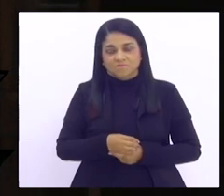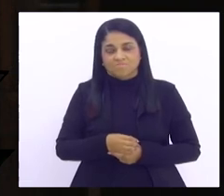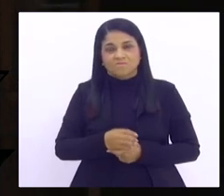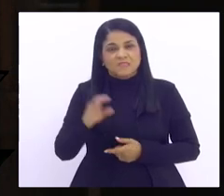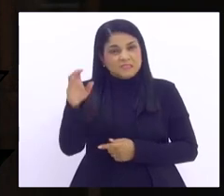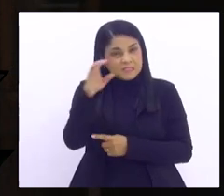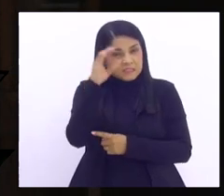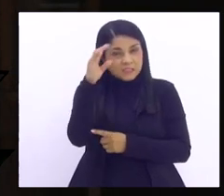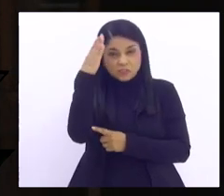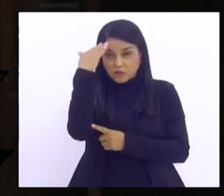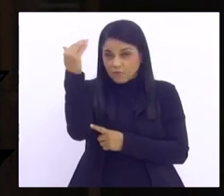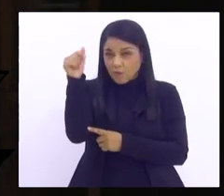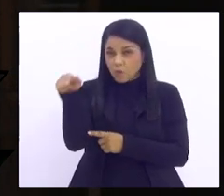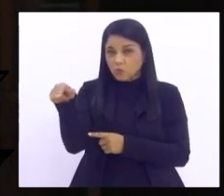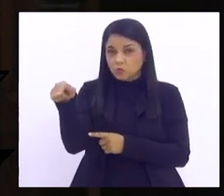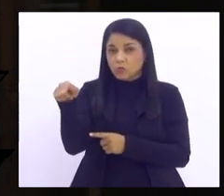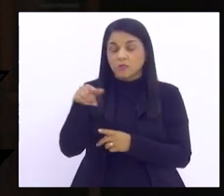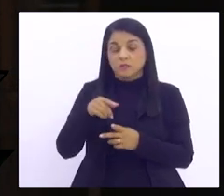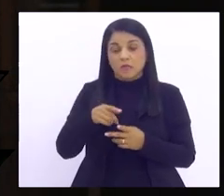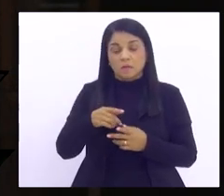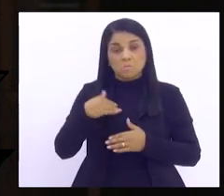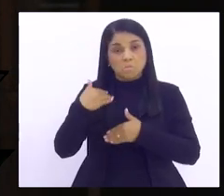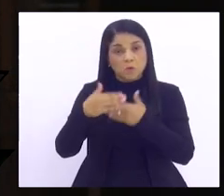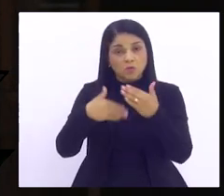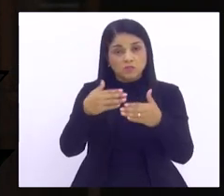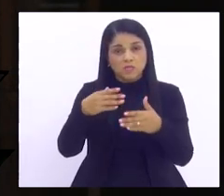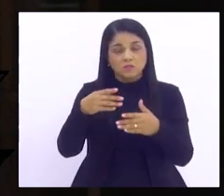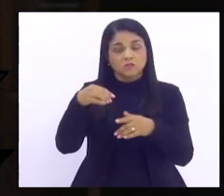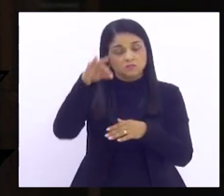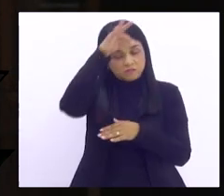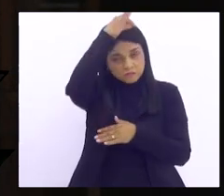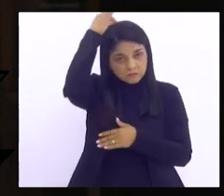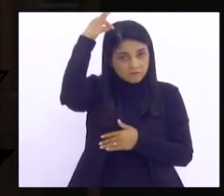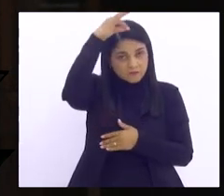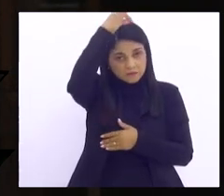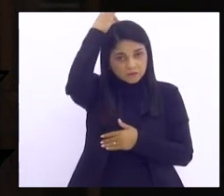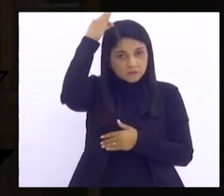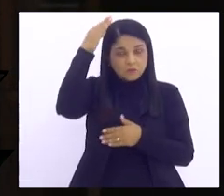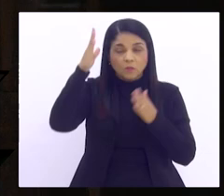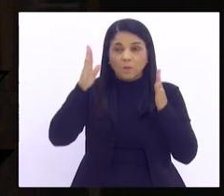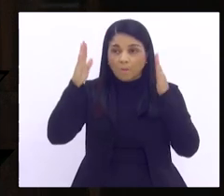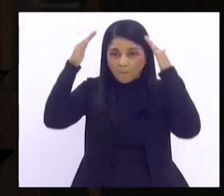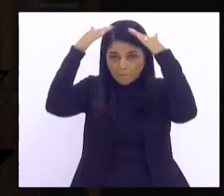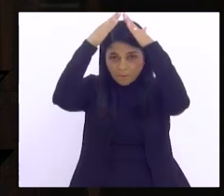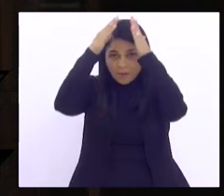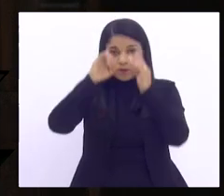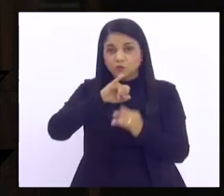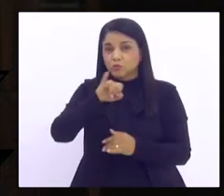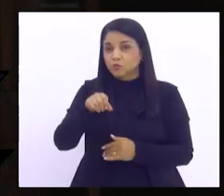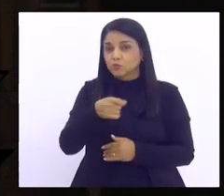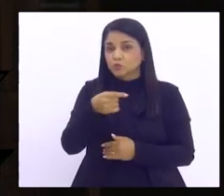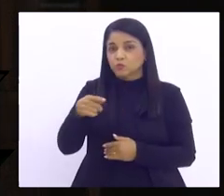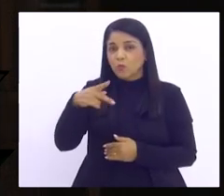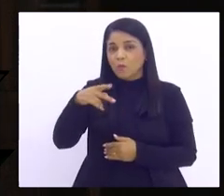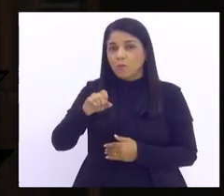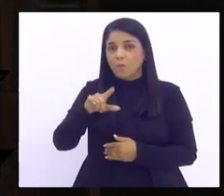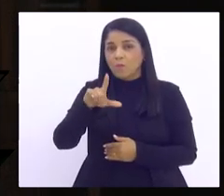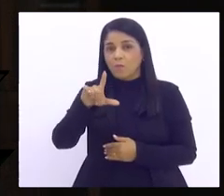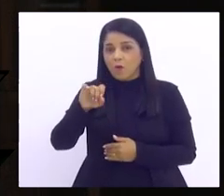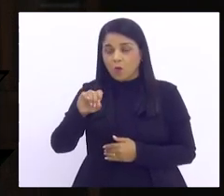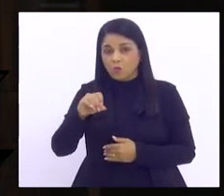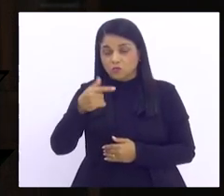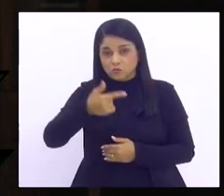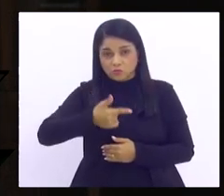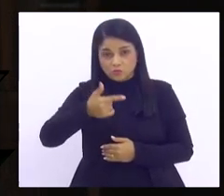E ele está em processo de beatificação. Ele era santo. O Papa São João Paulo II, quando foi a Paris, fez questão de ir